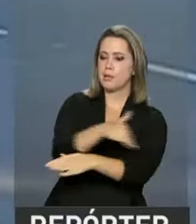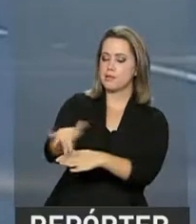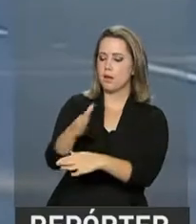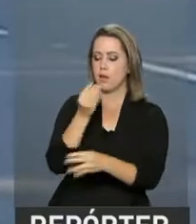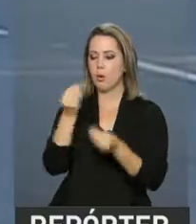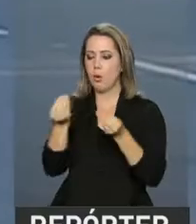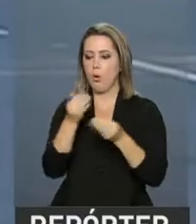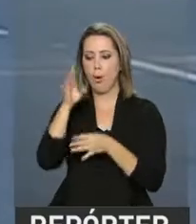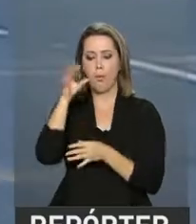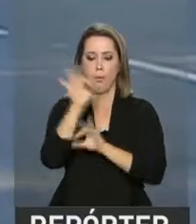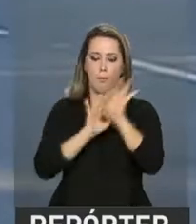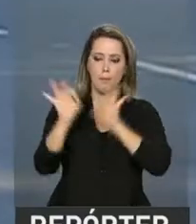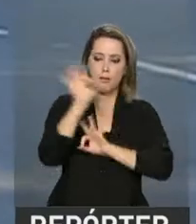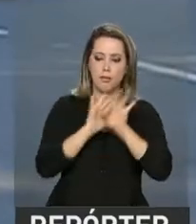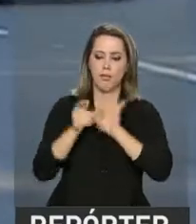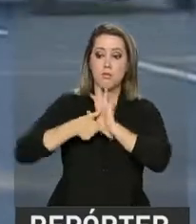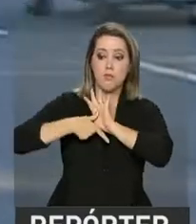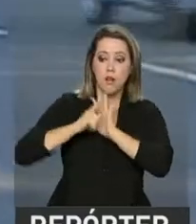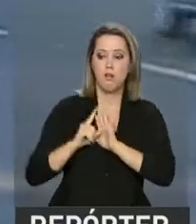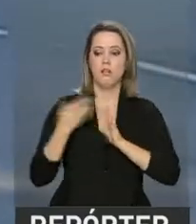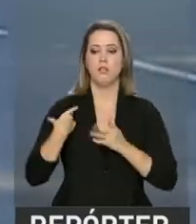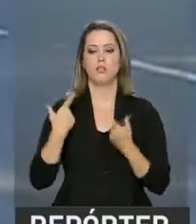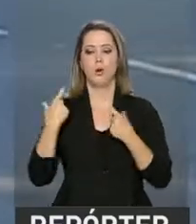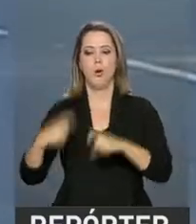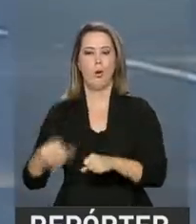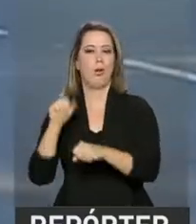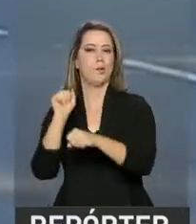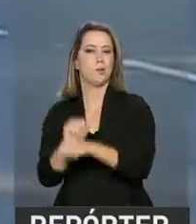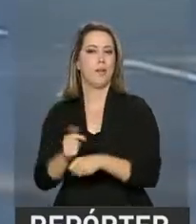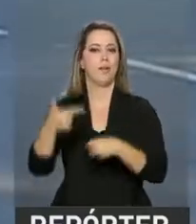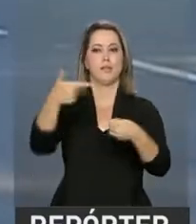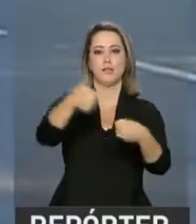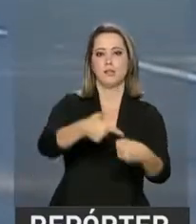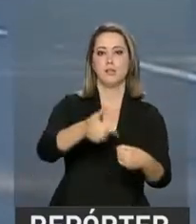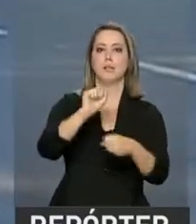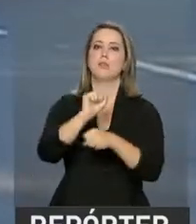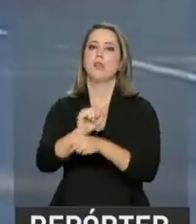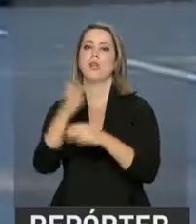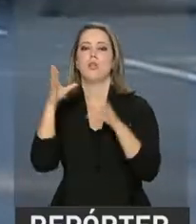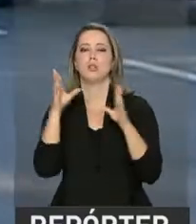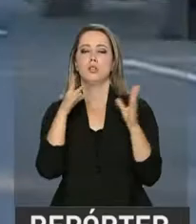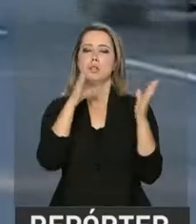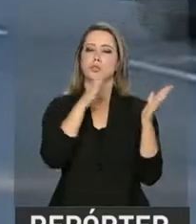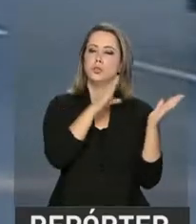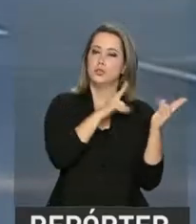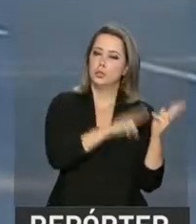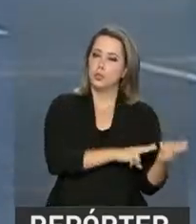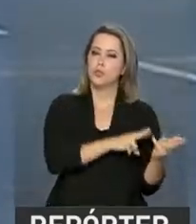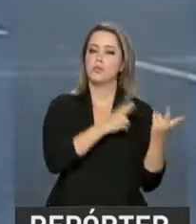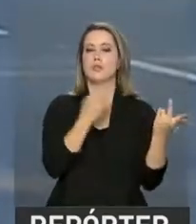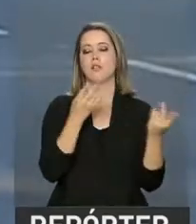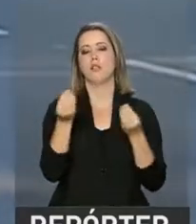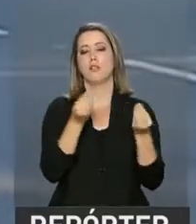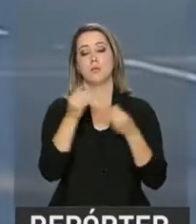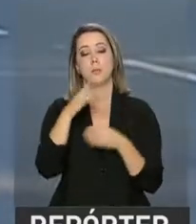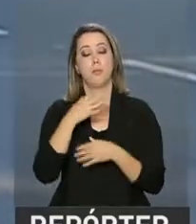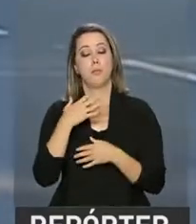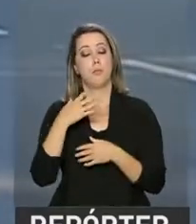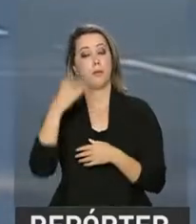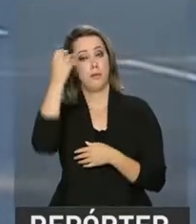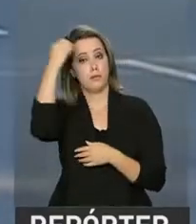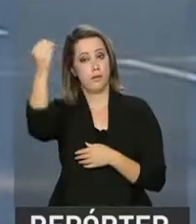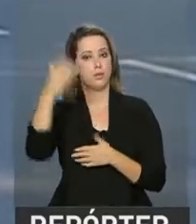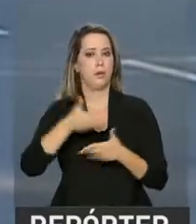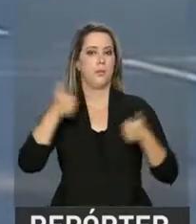sua viagem é conheça o caminho veja onde tem ponto de parada de abastecimento de descanso para que você tenha uma viagem mais tranquila e por